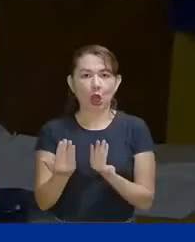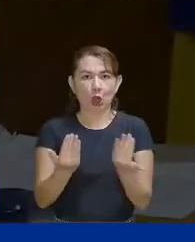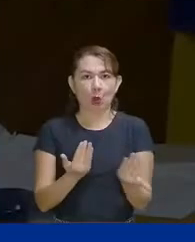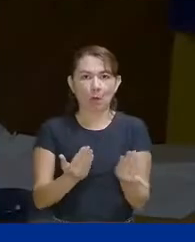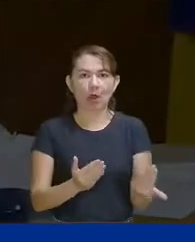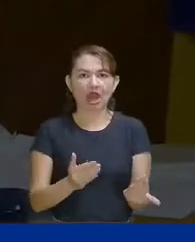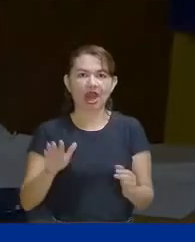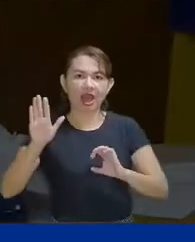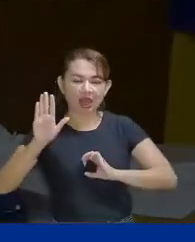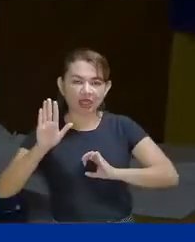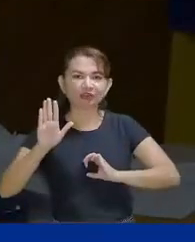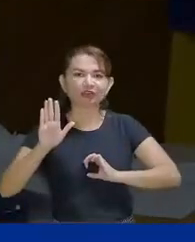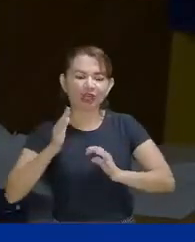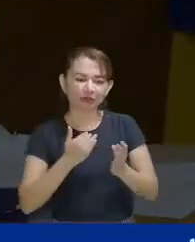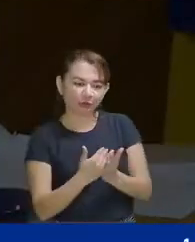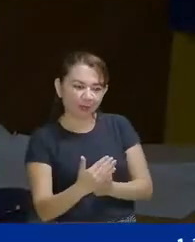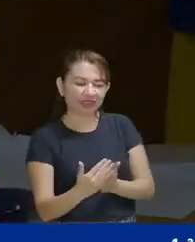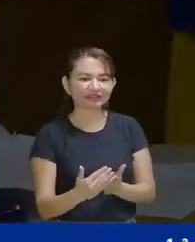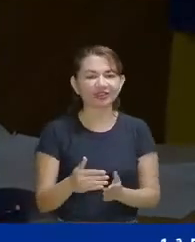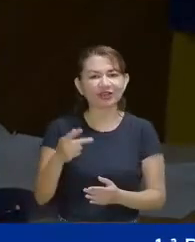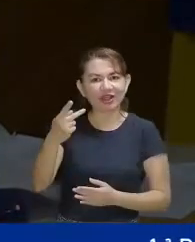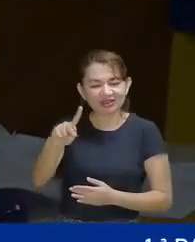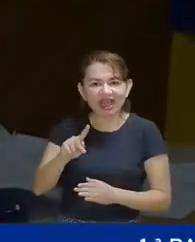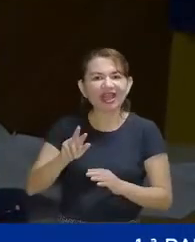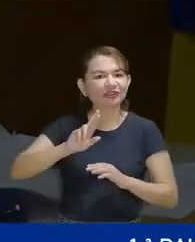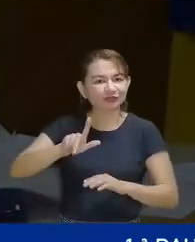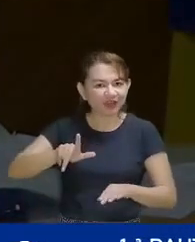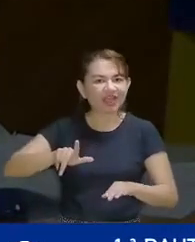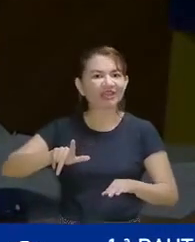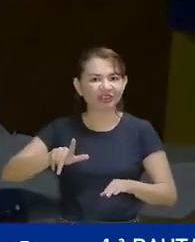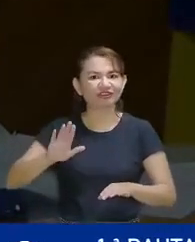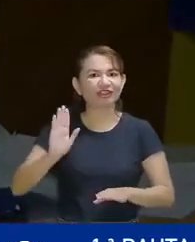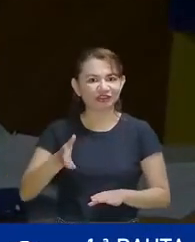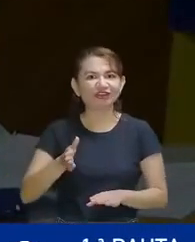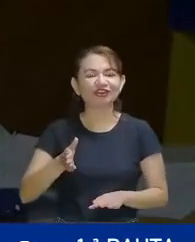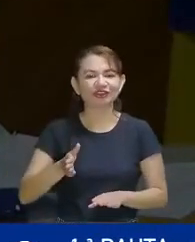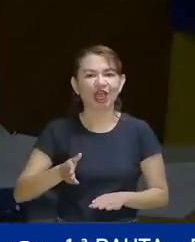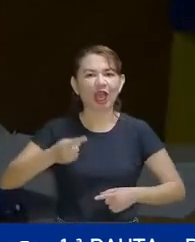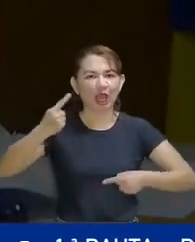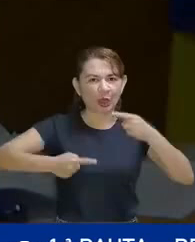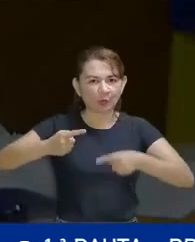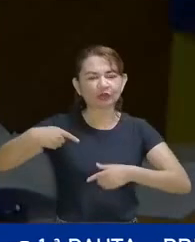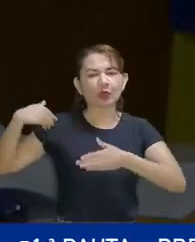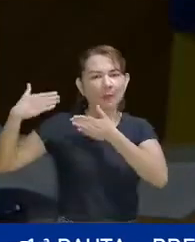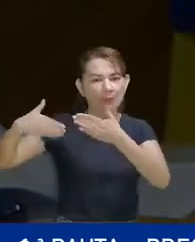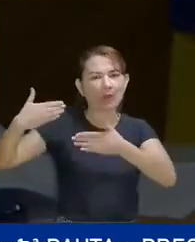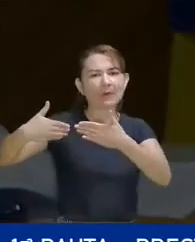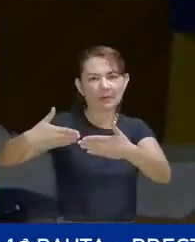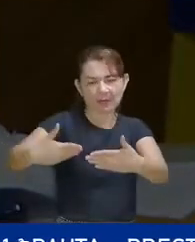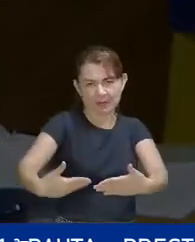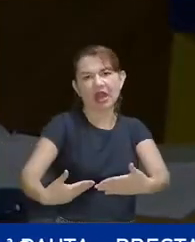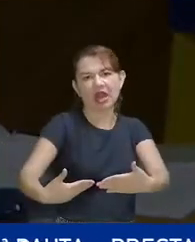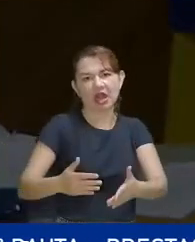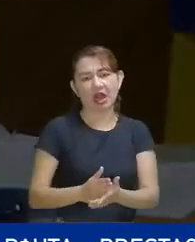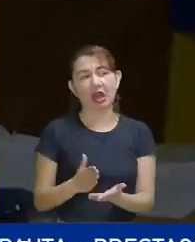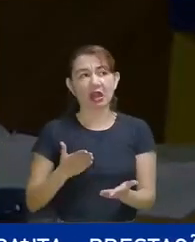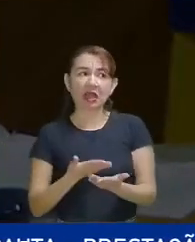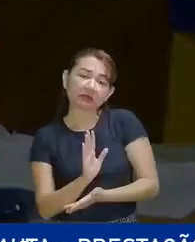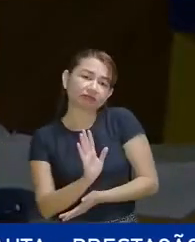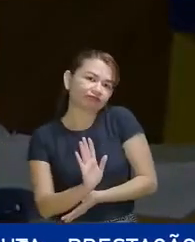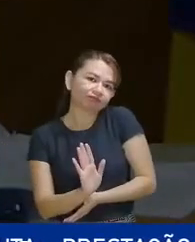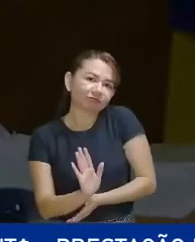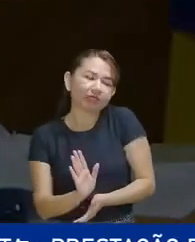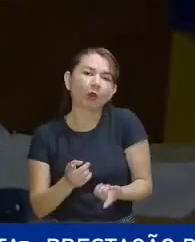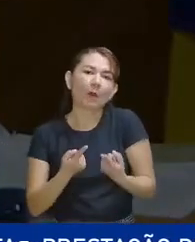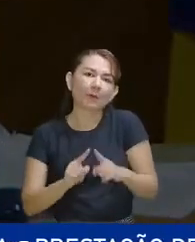iniciando numa carreira política, né? A Marcivânia, ela é uma política experiente, ela é uma política, não se